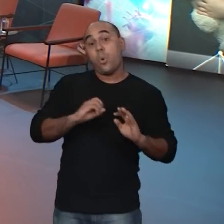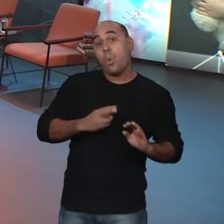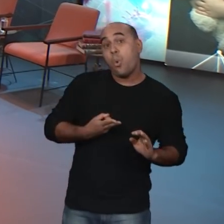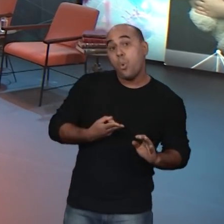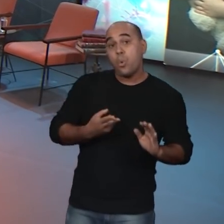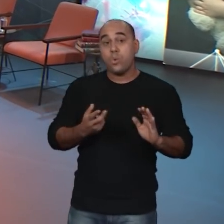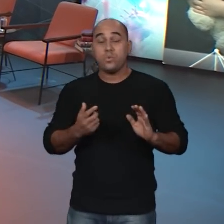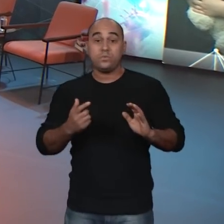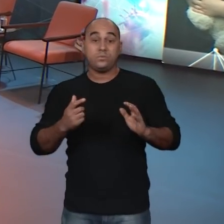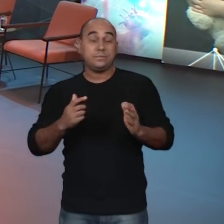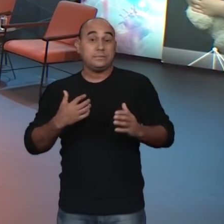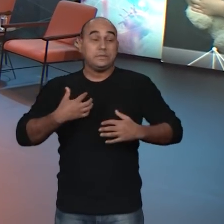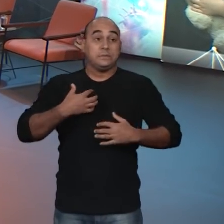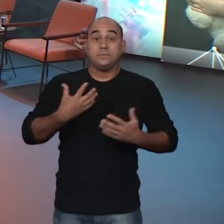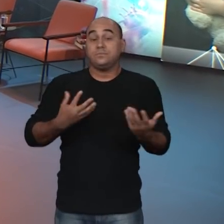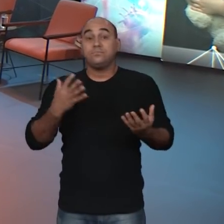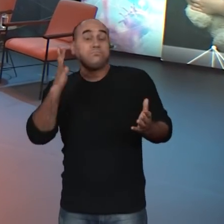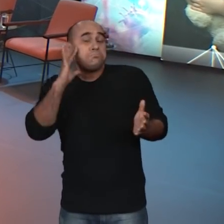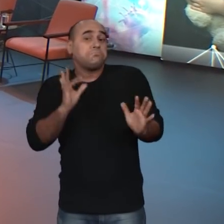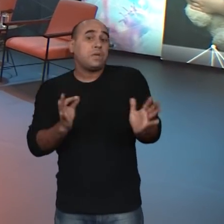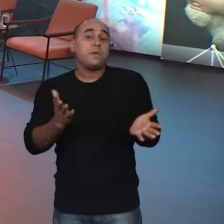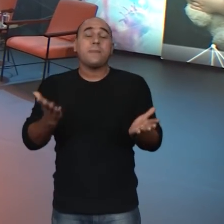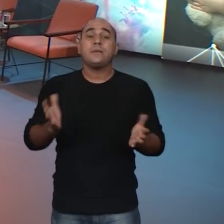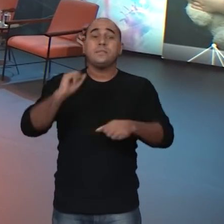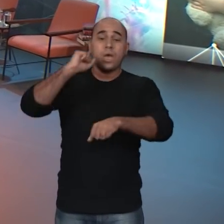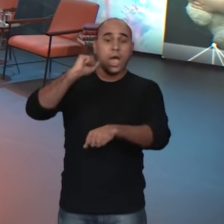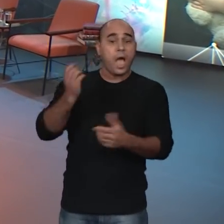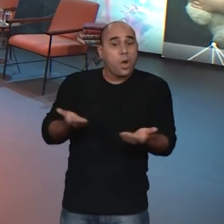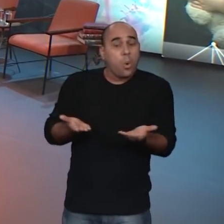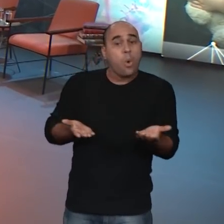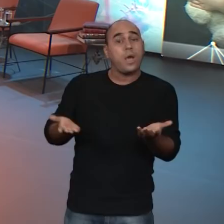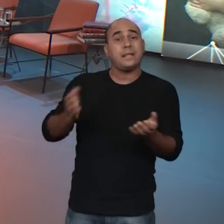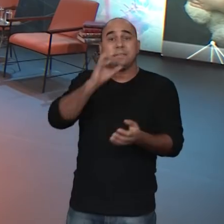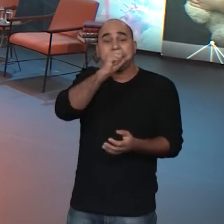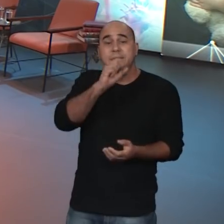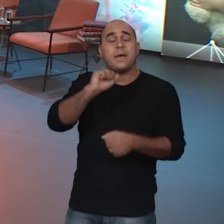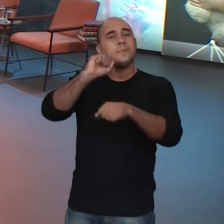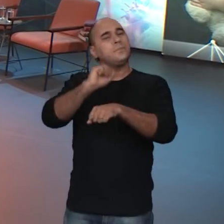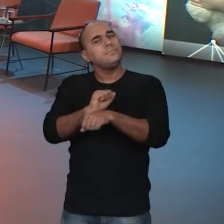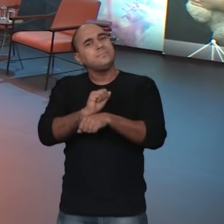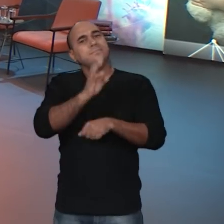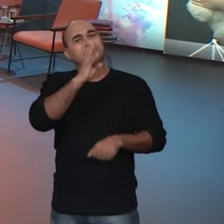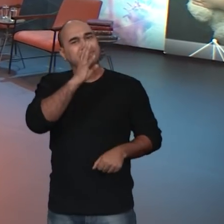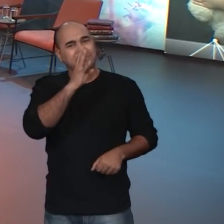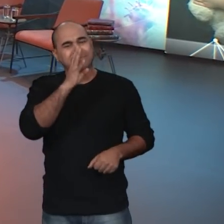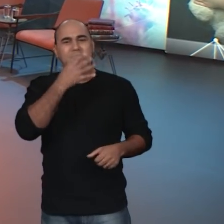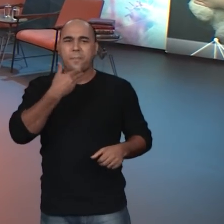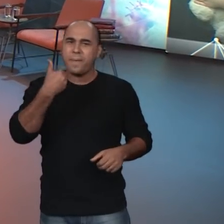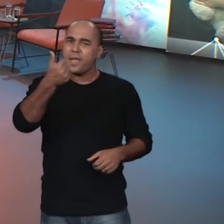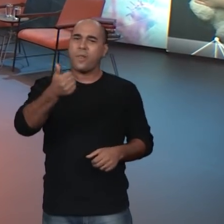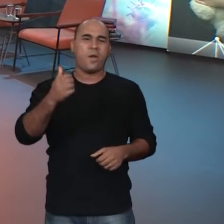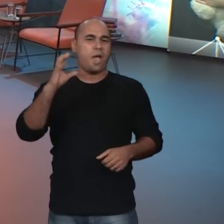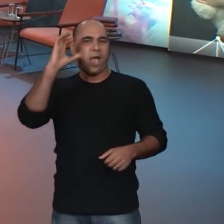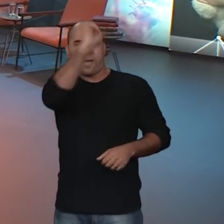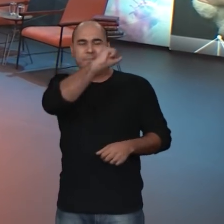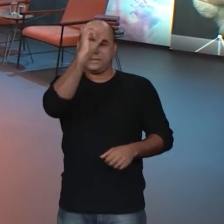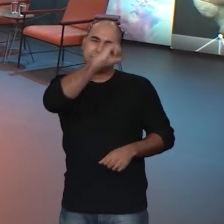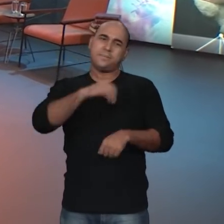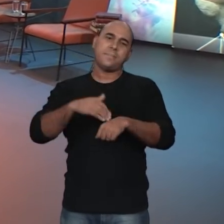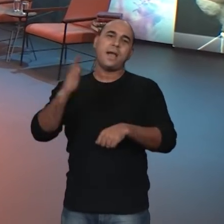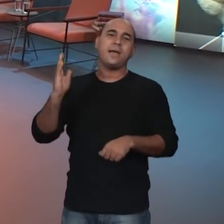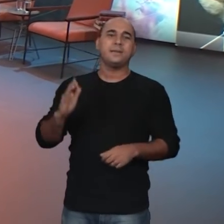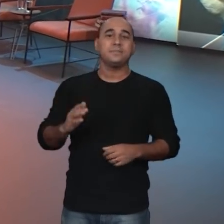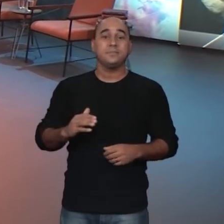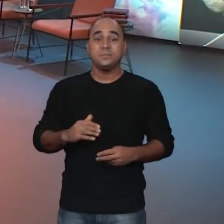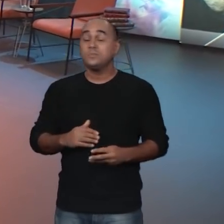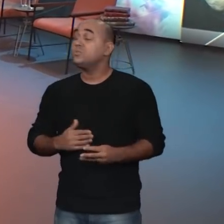essa pausa no tempo e que a gente pode se encontrar aqui para aprender um pouco mais sobre a palavra de Deus, não é mesmo? É isso mesmo. O nosso apresentador